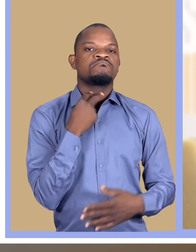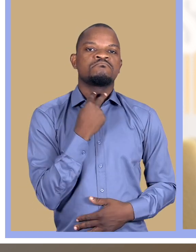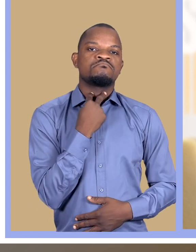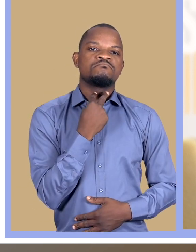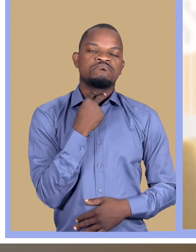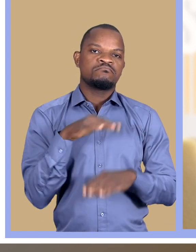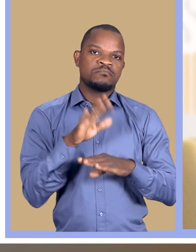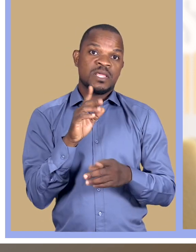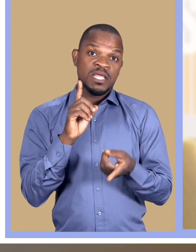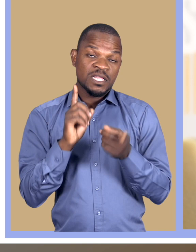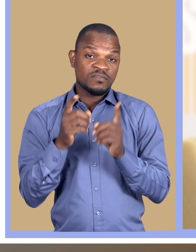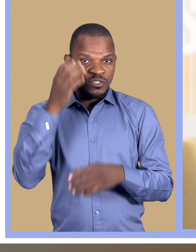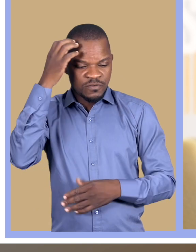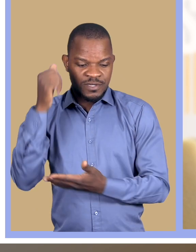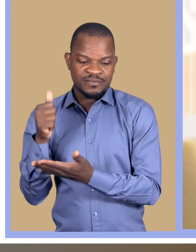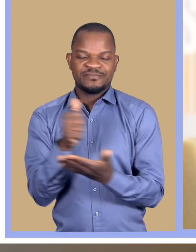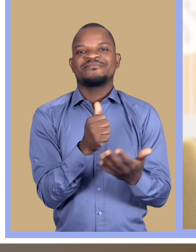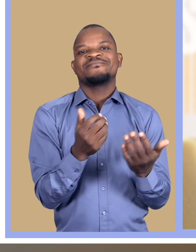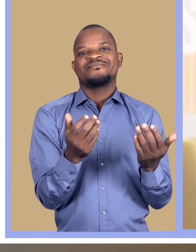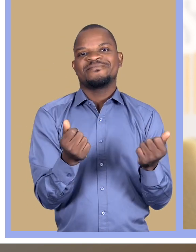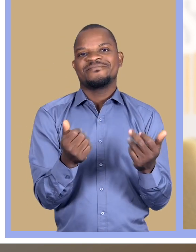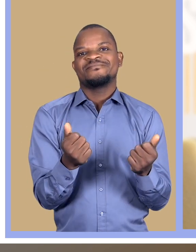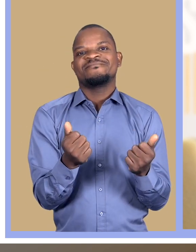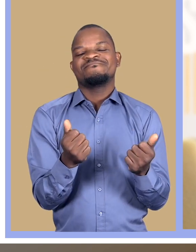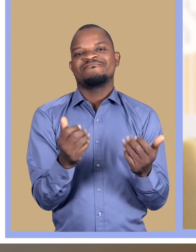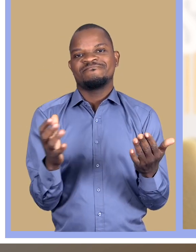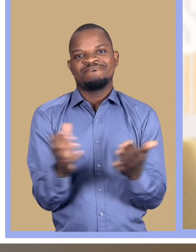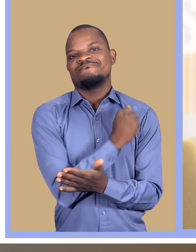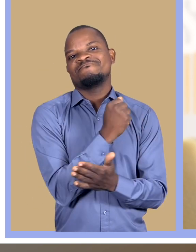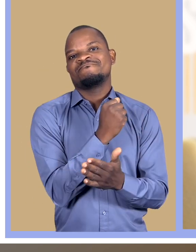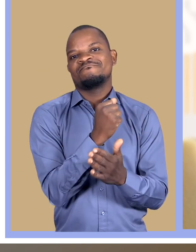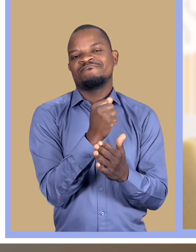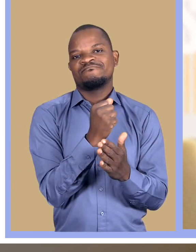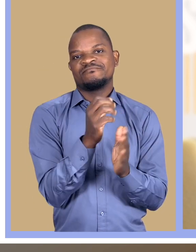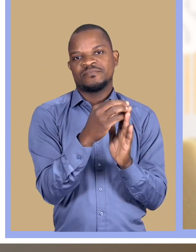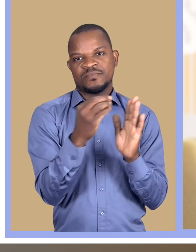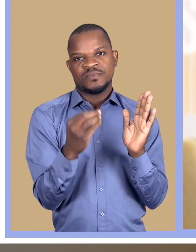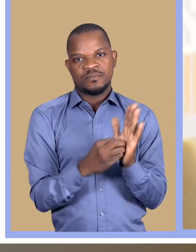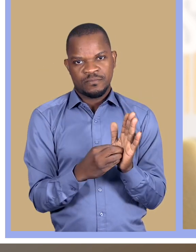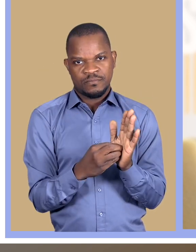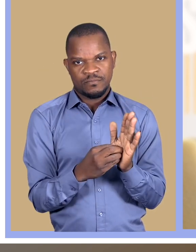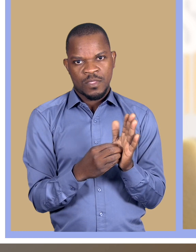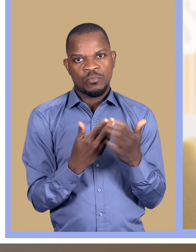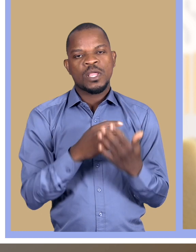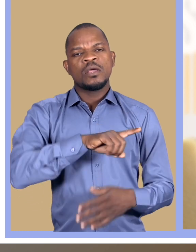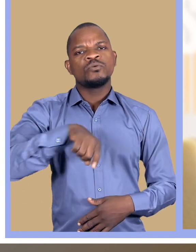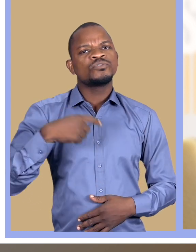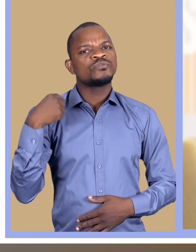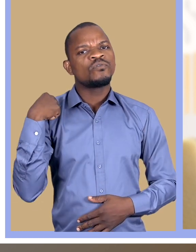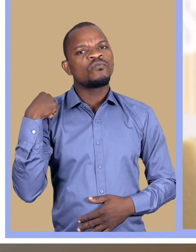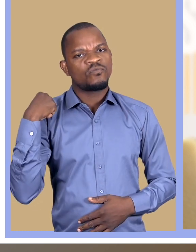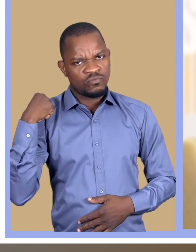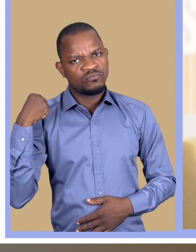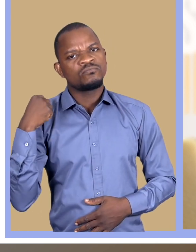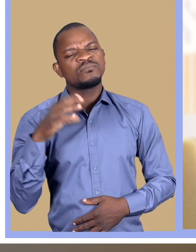suporte maior, nós de certeza faríamos muito mais. Até porque de voluntários nós temos muitos e com